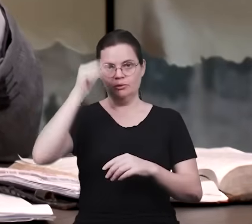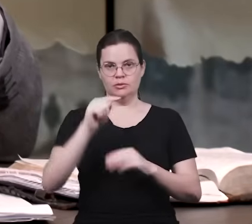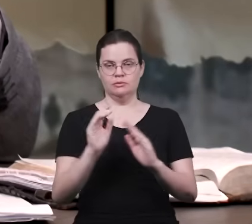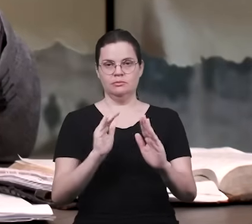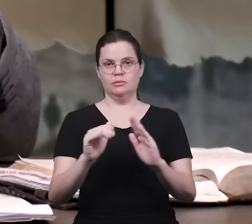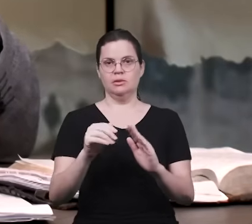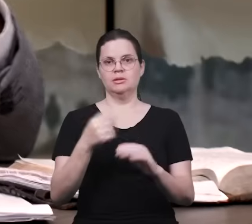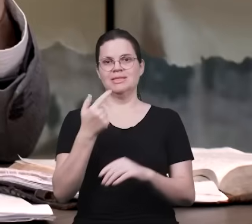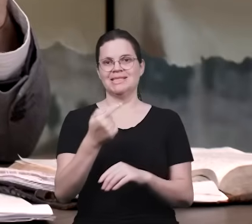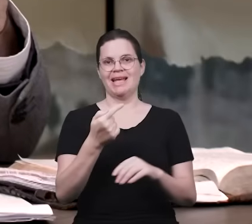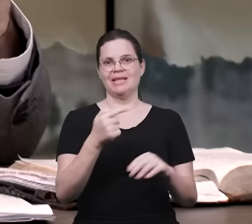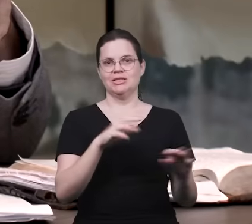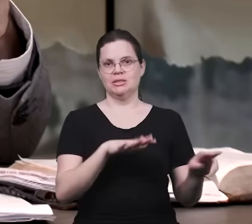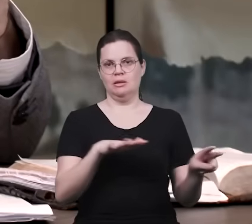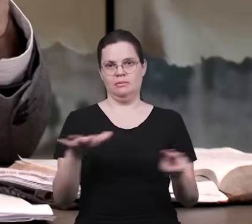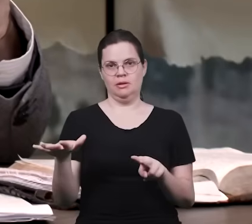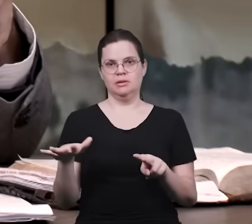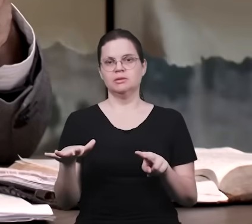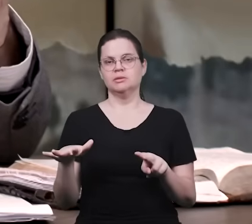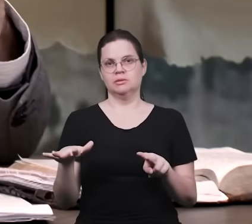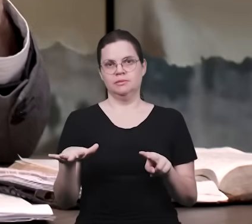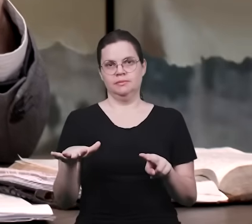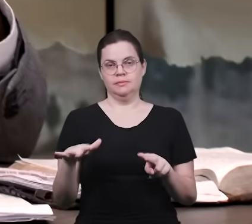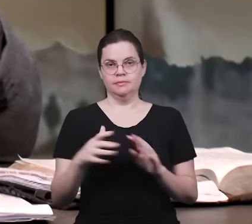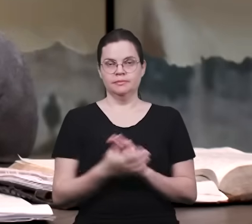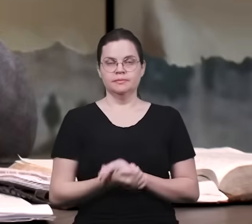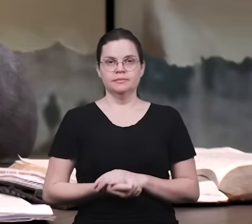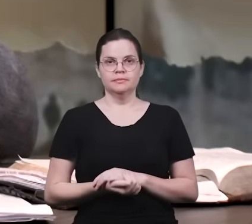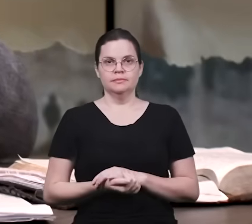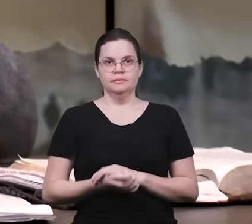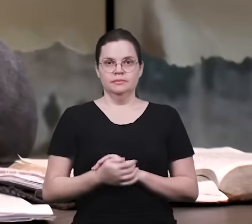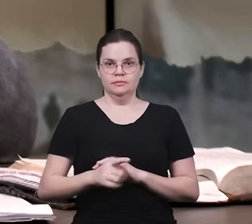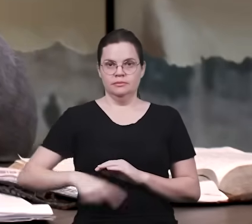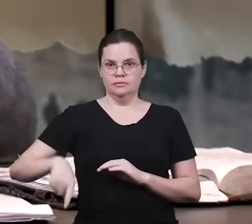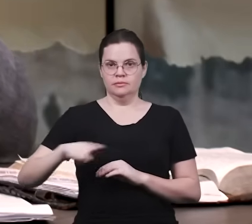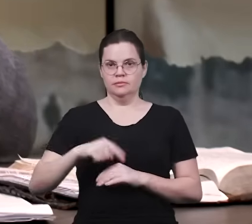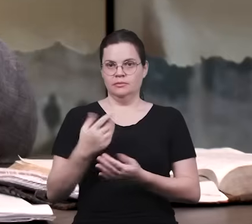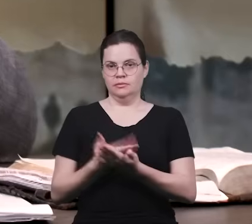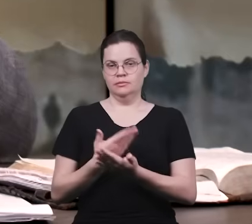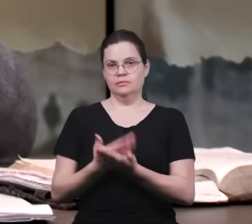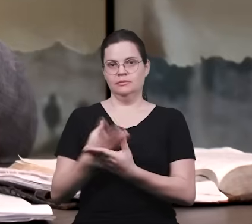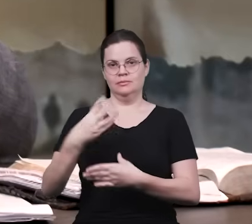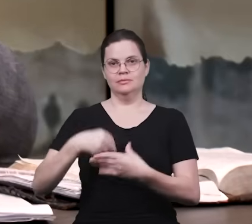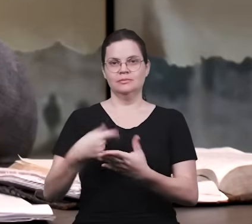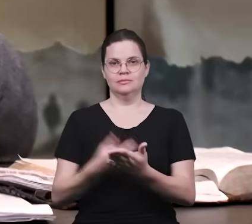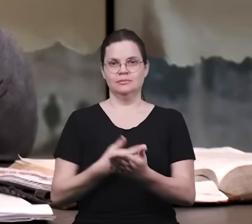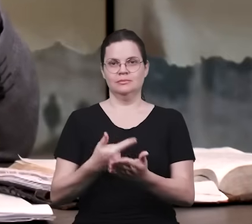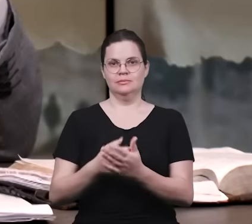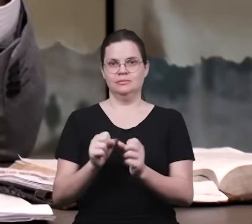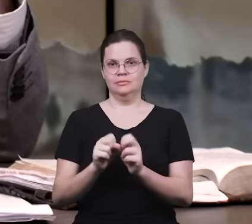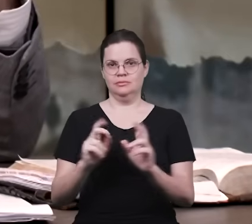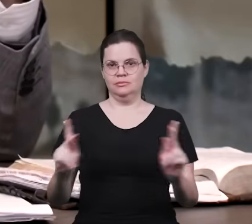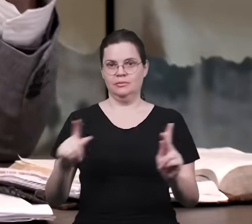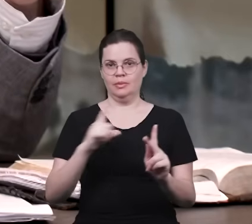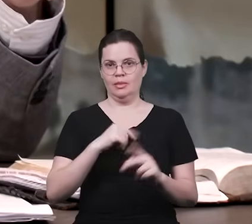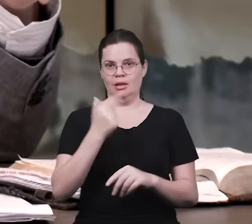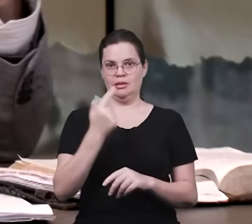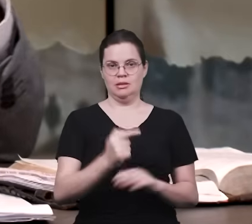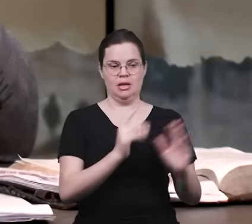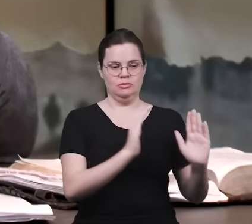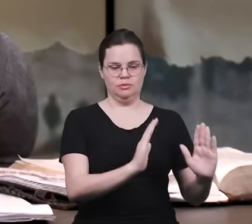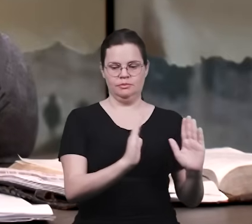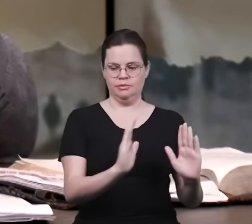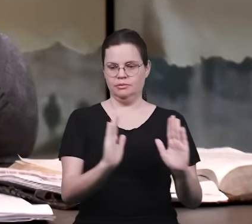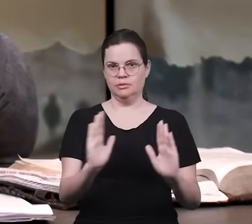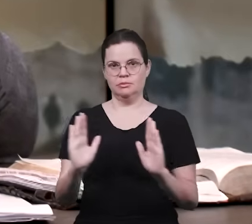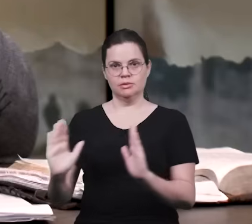durava 7 semanas. A igreja, nós estamos estudando isso no livro do Apocalipse, ela tem 7 períodos na face